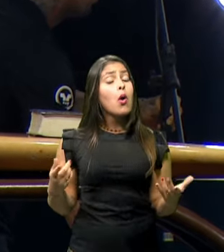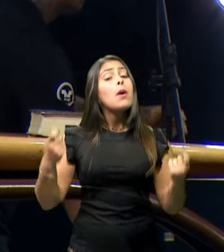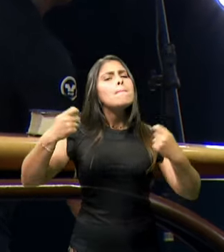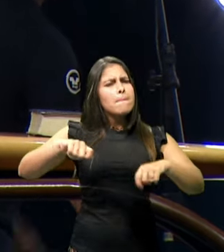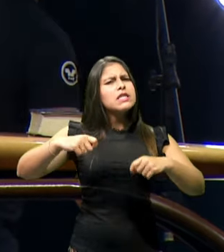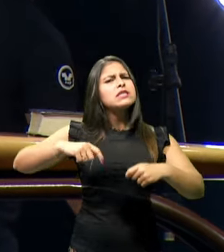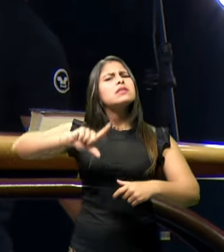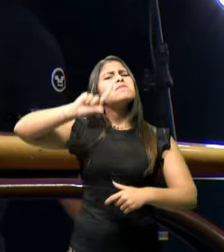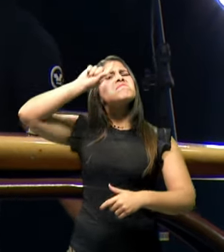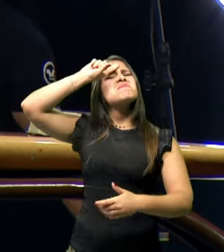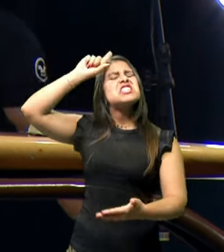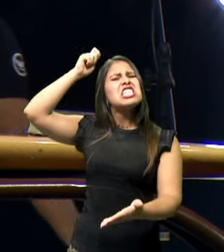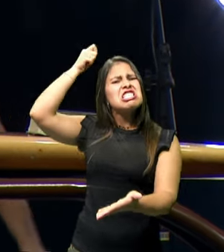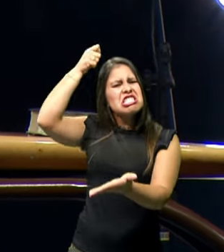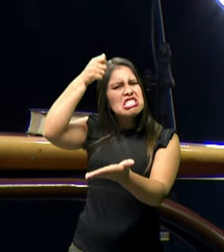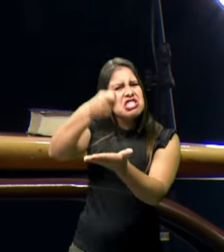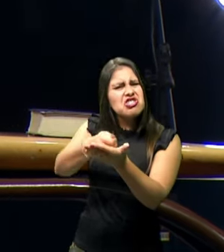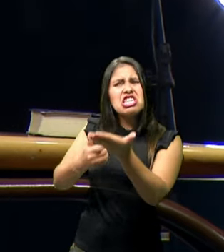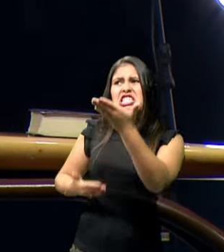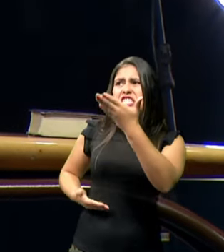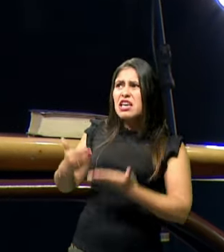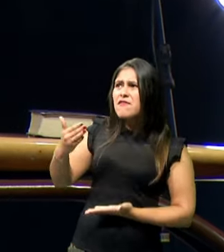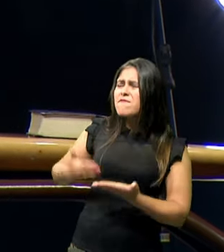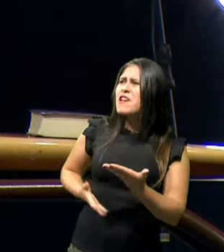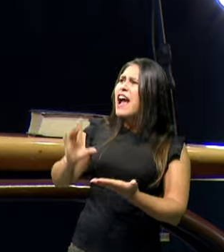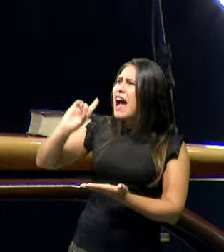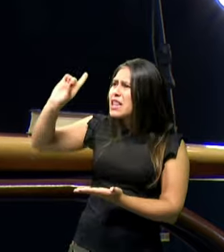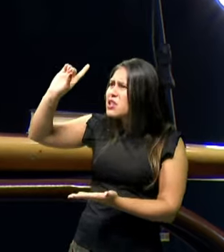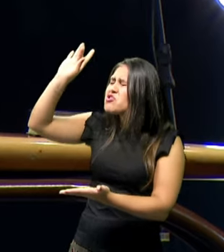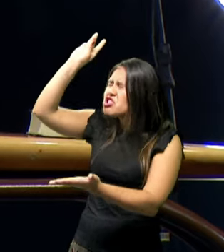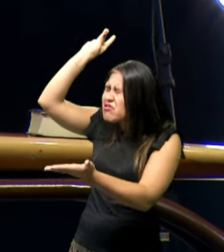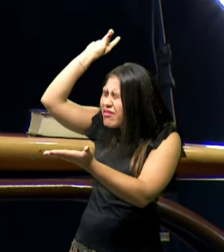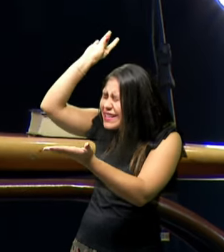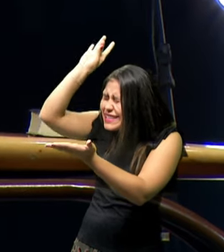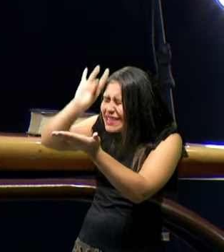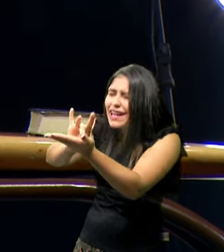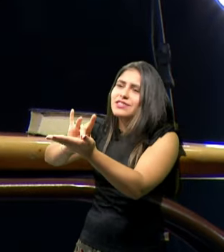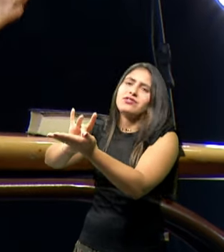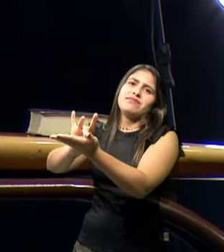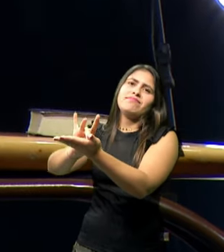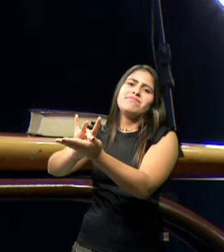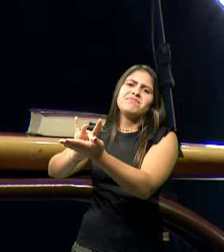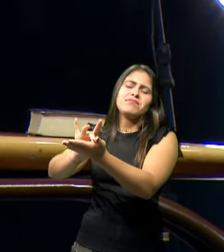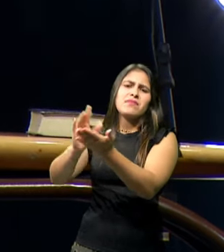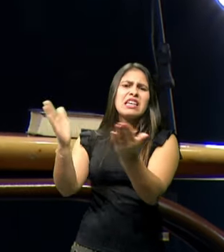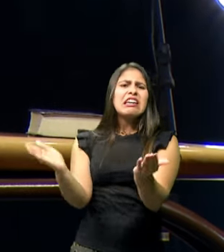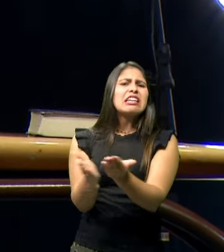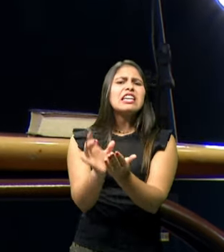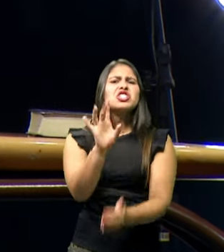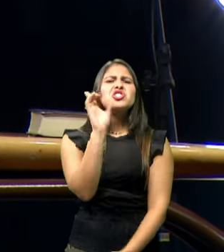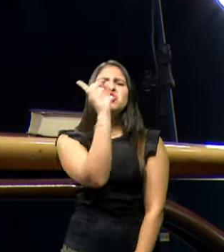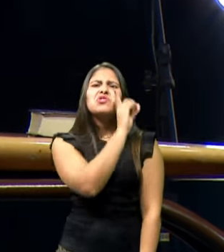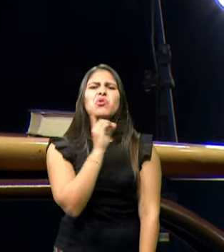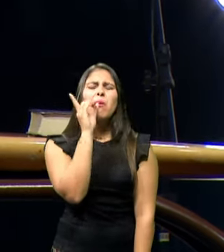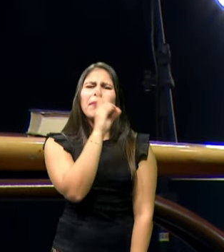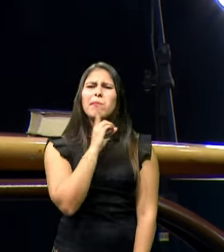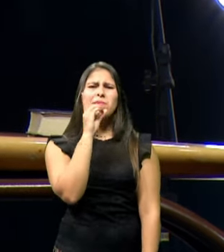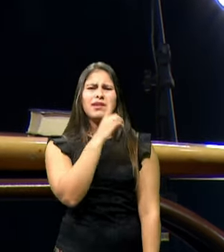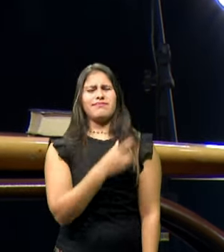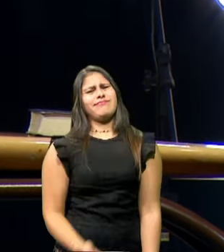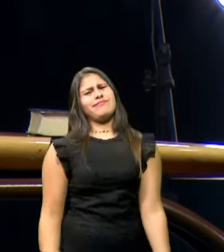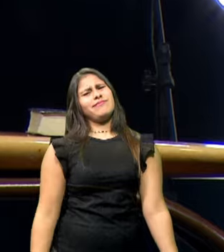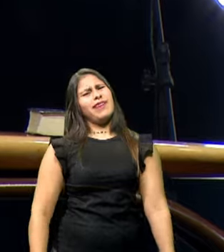Decida servir a Deus com inteireza e com integridade. Crente domingueiro, cara de pau, não ora,